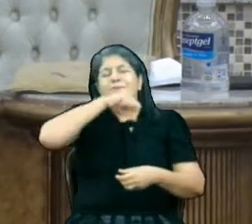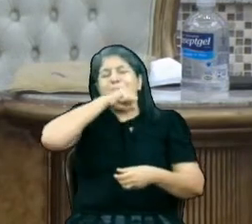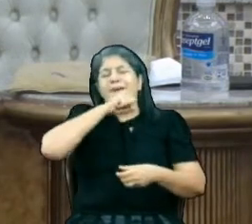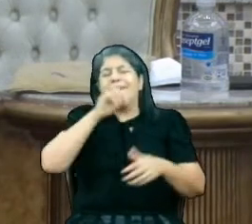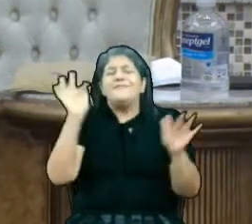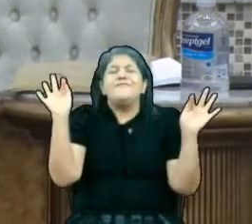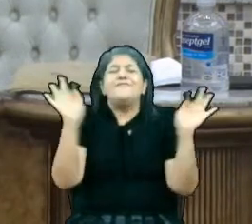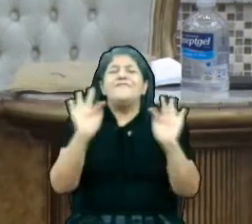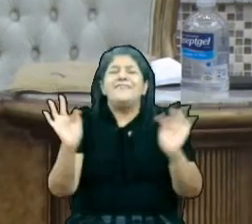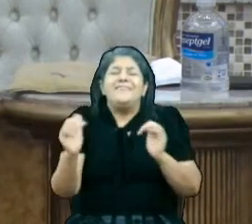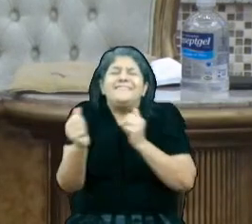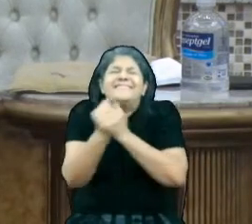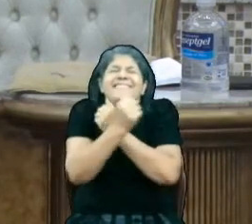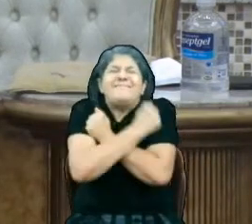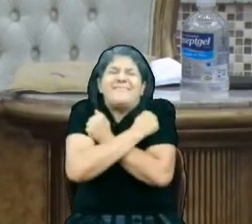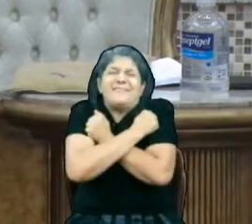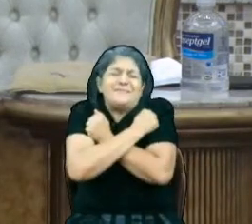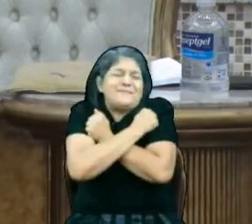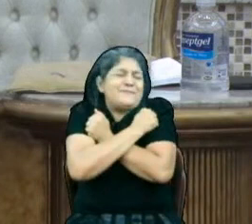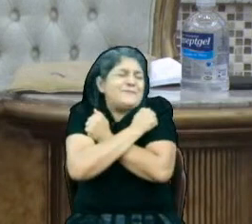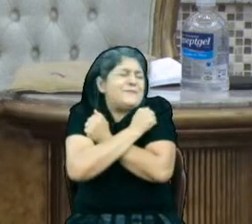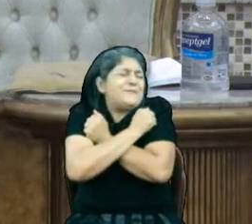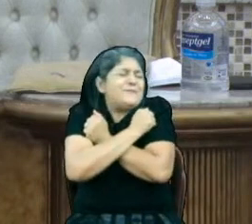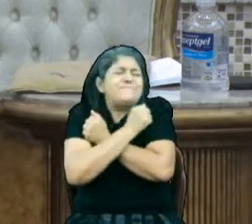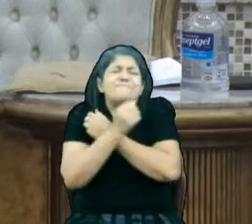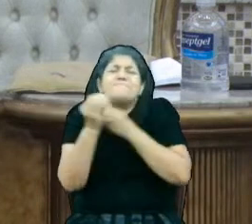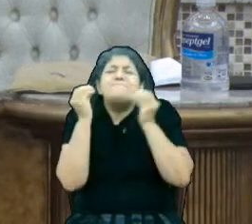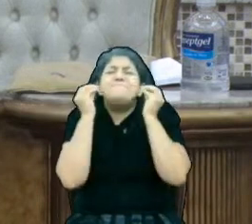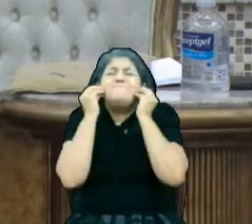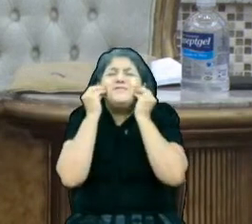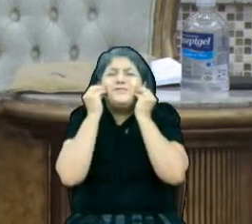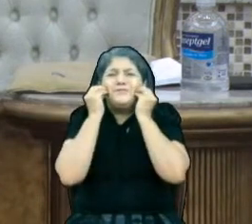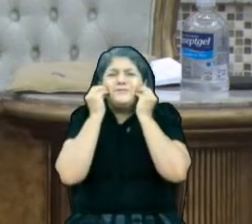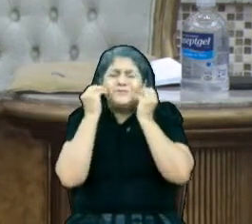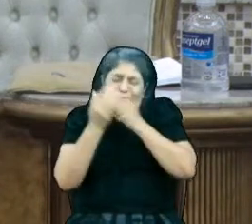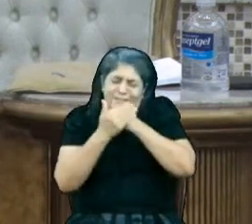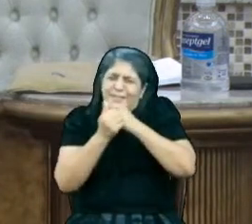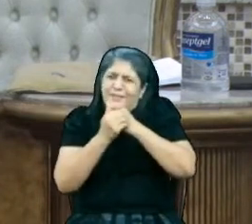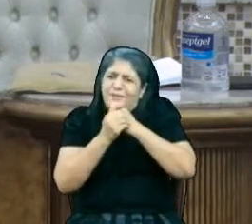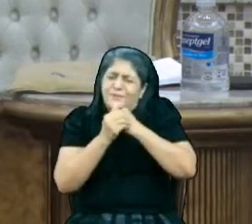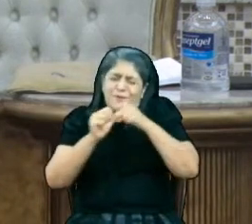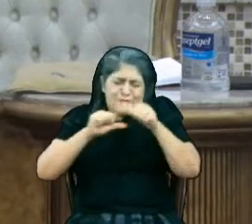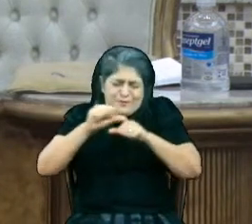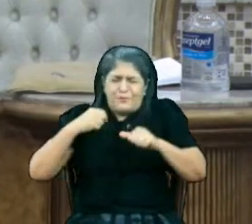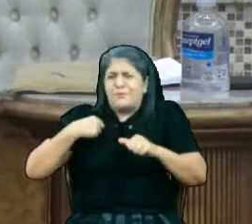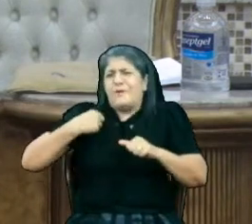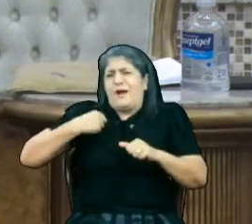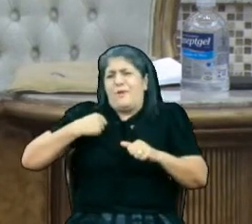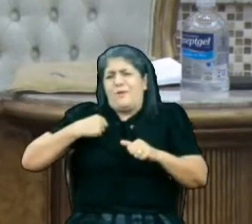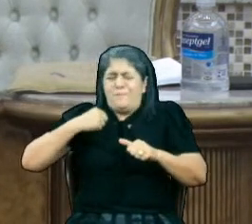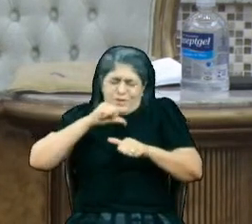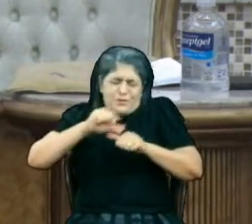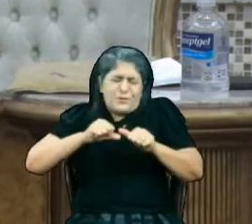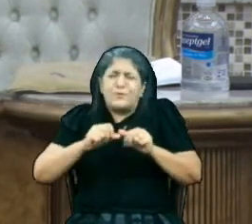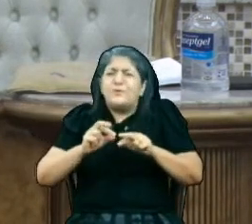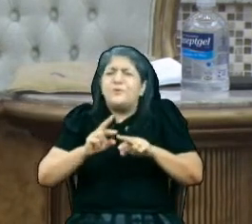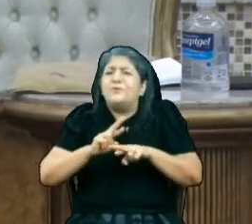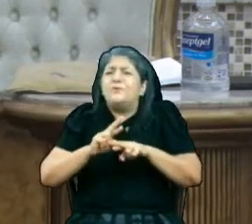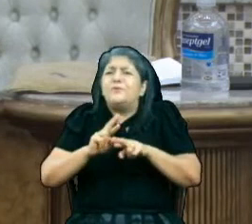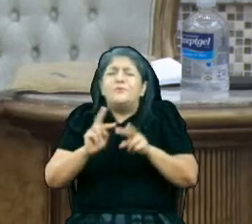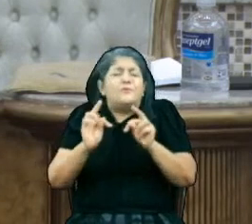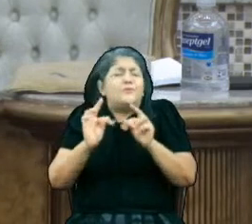durante o tempo em que ele esteve aqui na terra ele sempre usou essa questão das